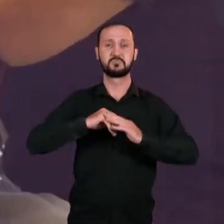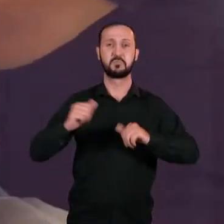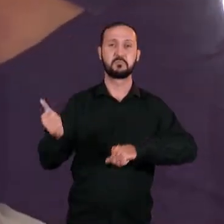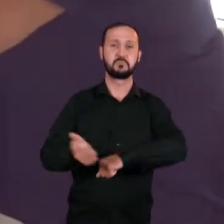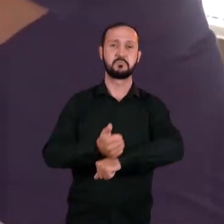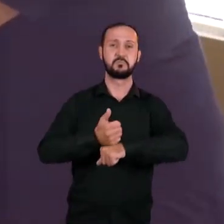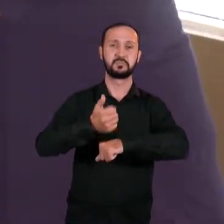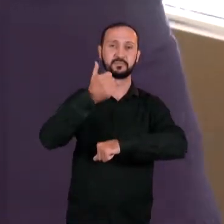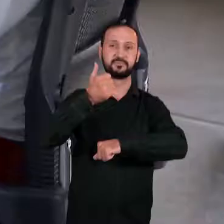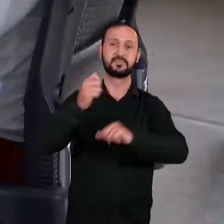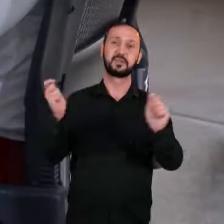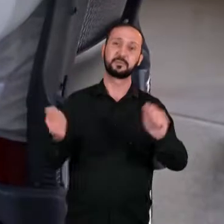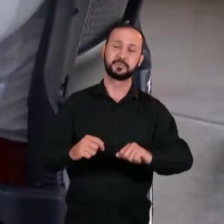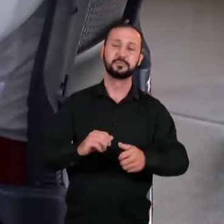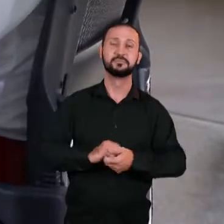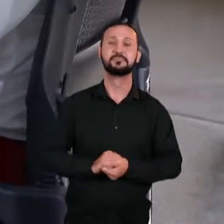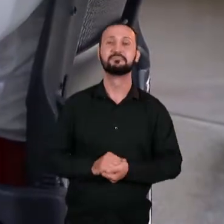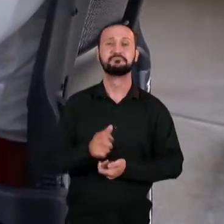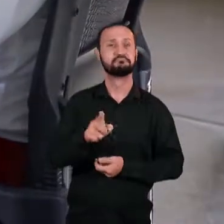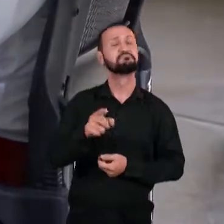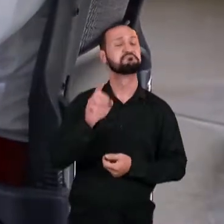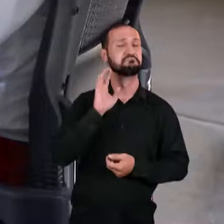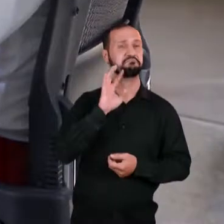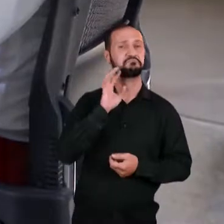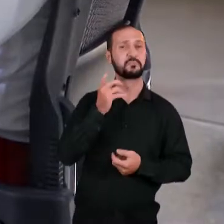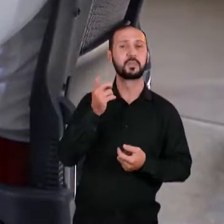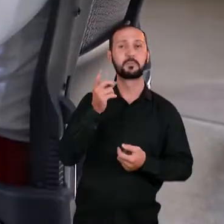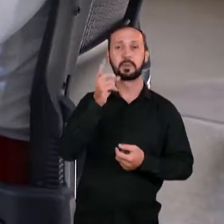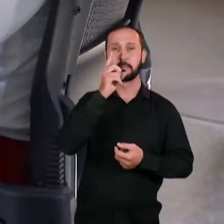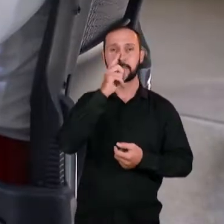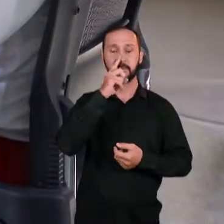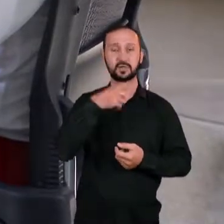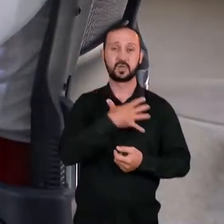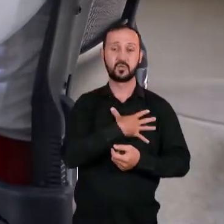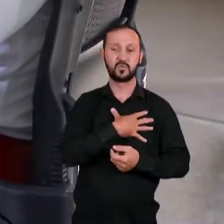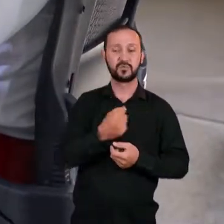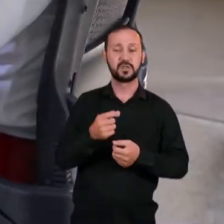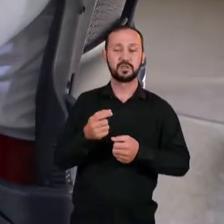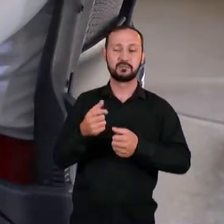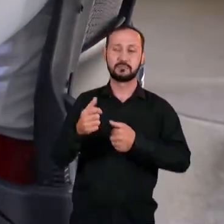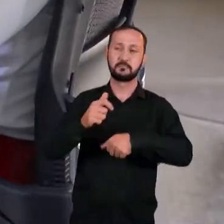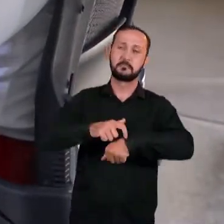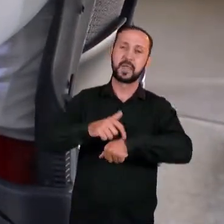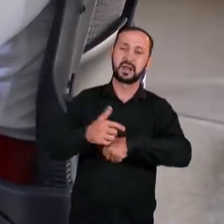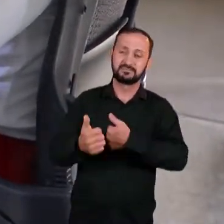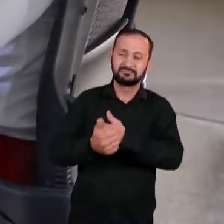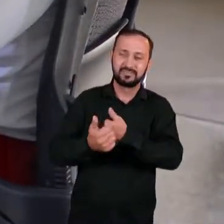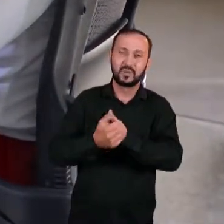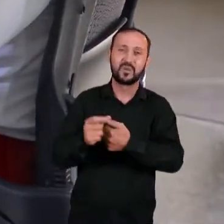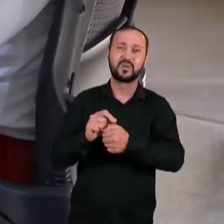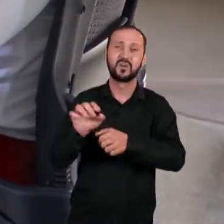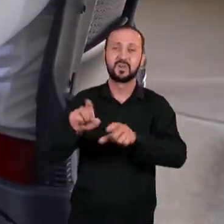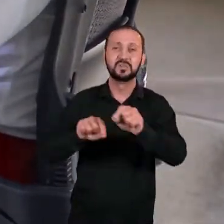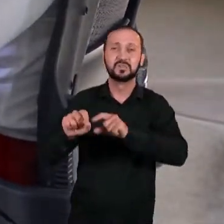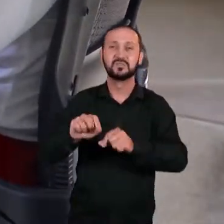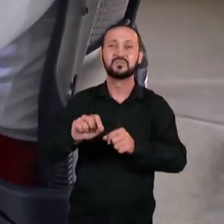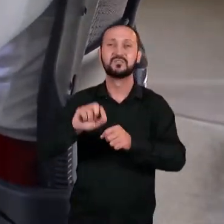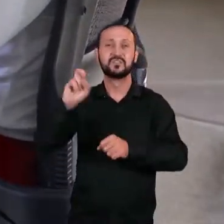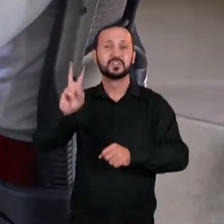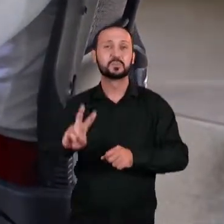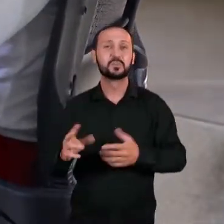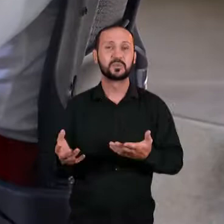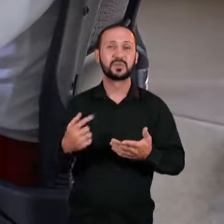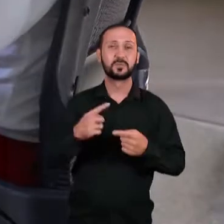escolher aquilo que agrega. Isso é legal também para as mães, né, que estão com os filhos fazendo vestibular, né, vão fazer vestibular, escolher realmente aquilo que te